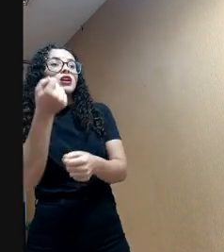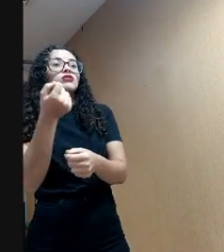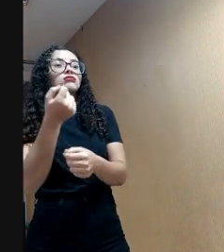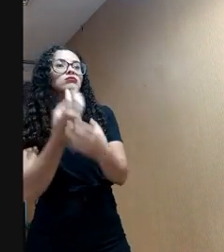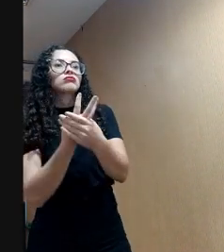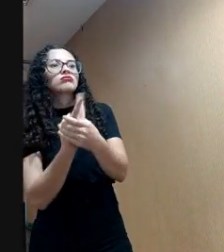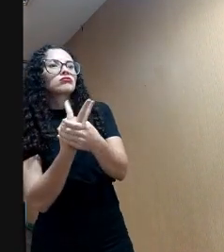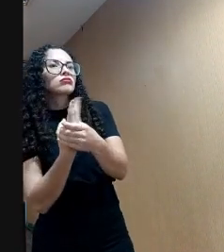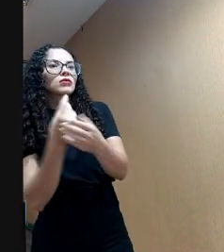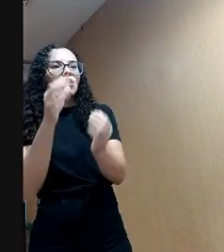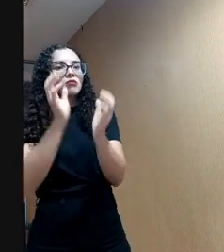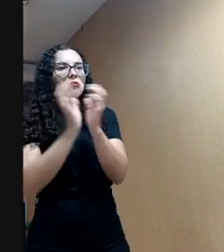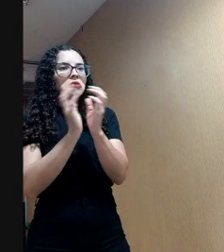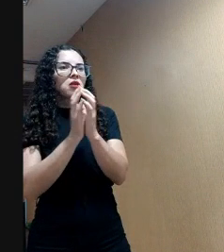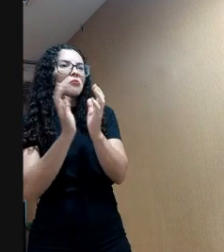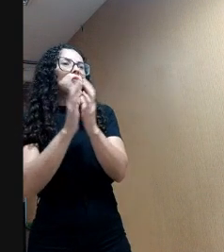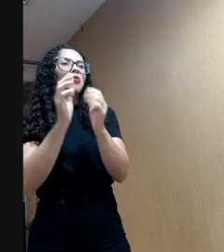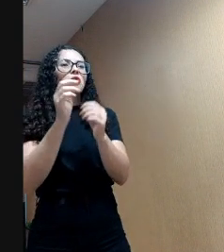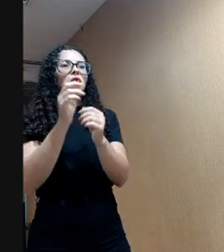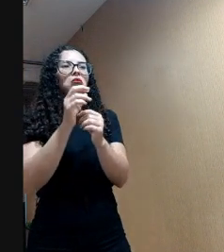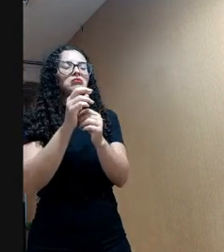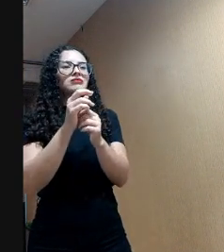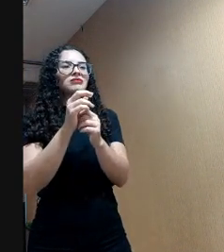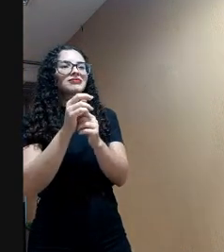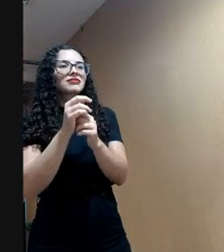Tocantins, do Acre, São Paulo.